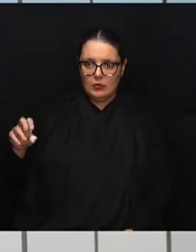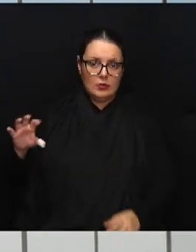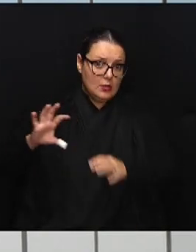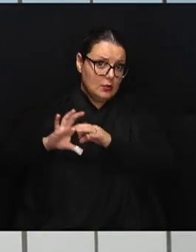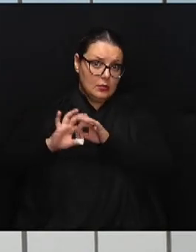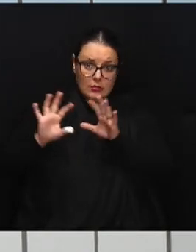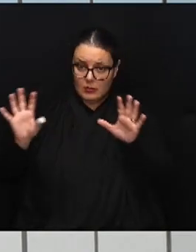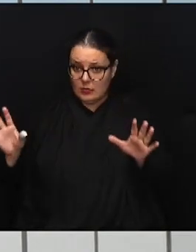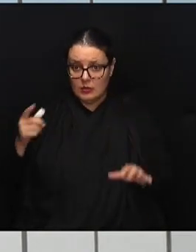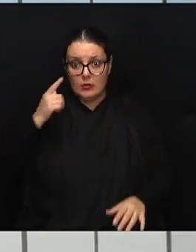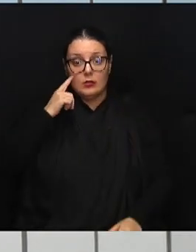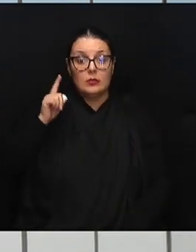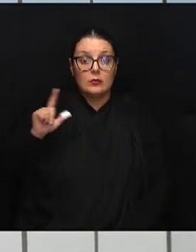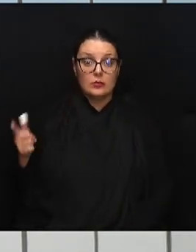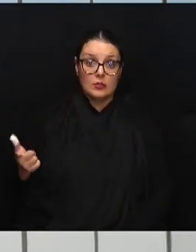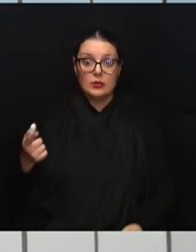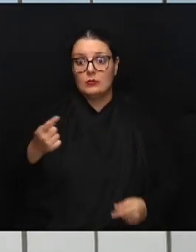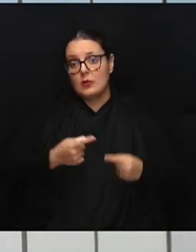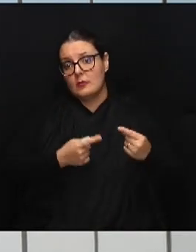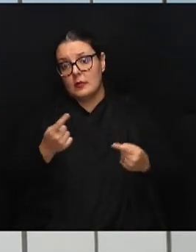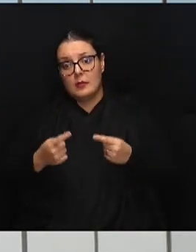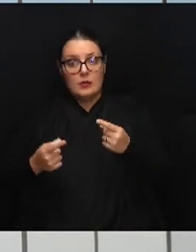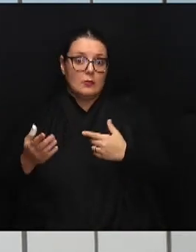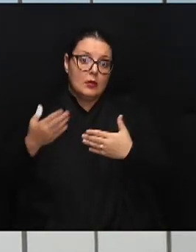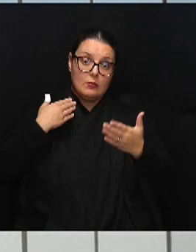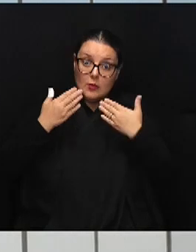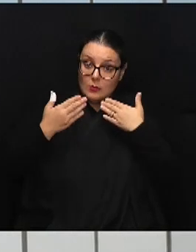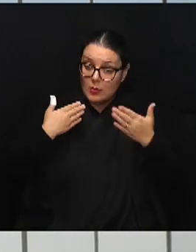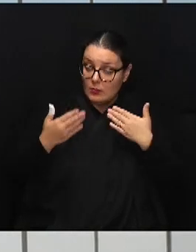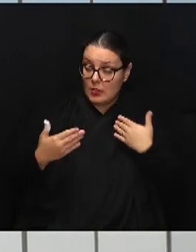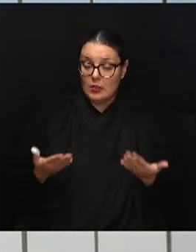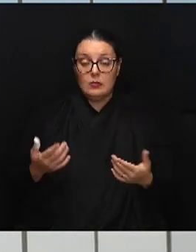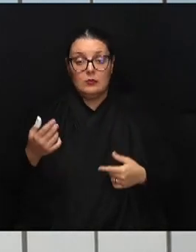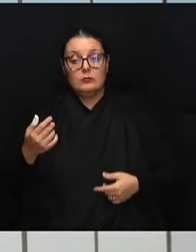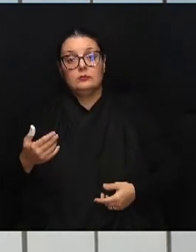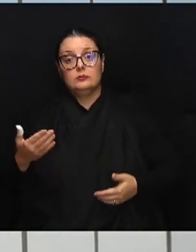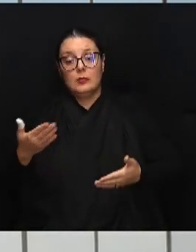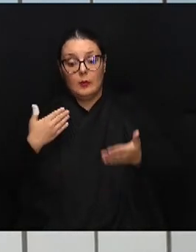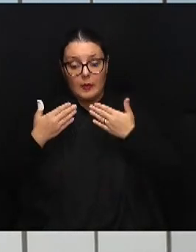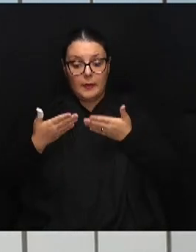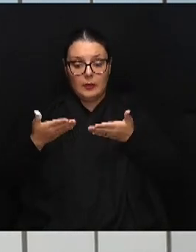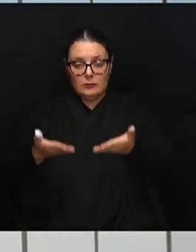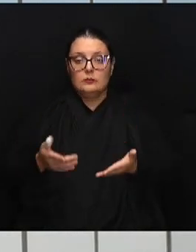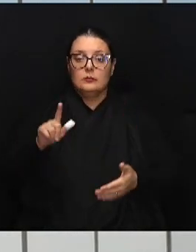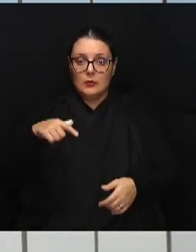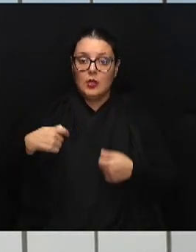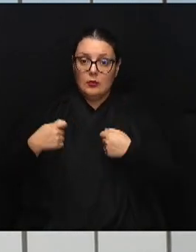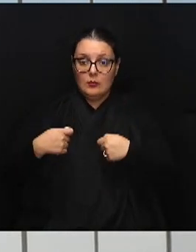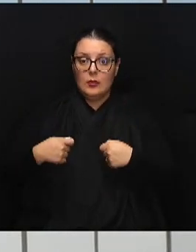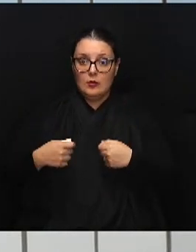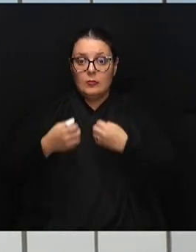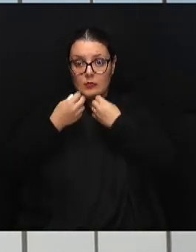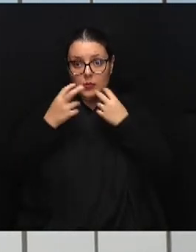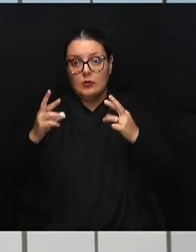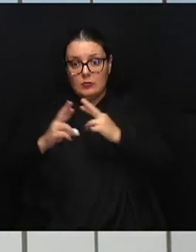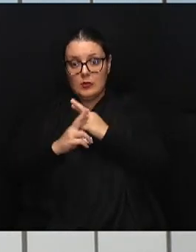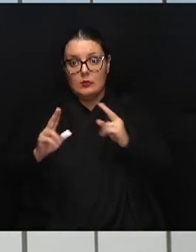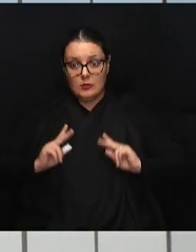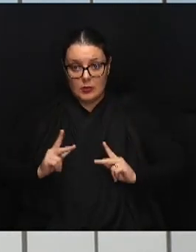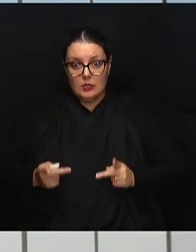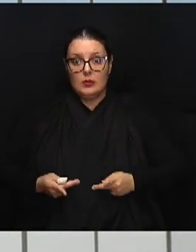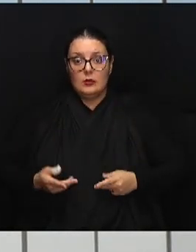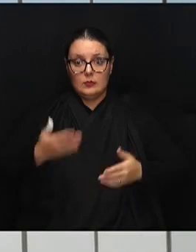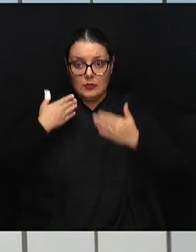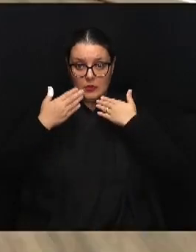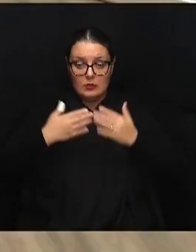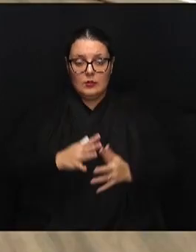né? Claro, tinham muita discussão, muita conversa, muitos debates, mas é isso que é necessário para uma boa relação humana,